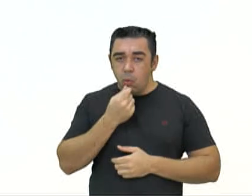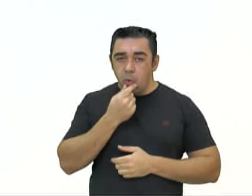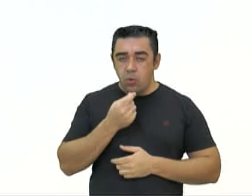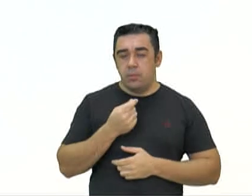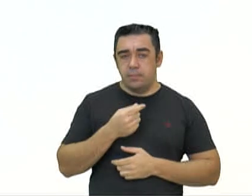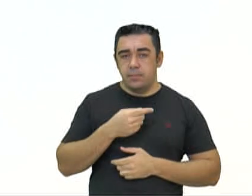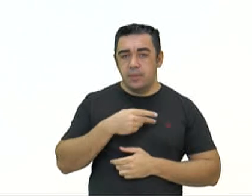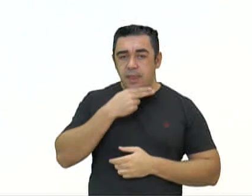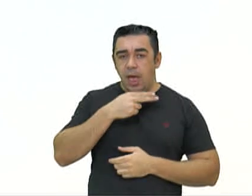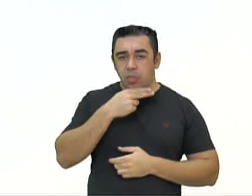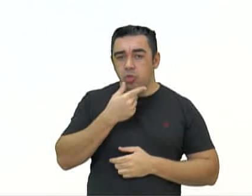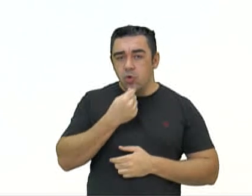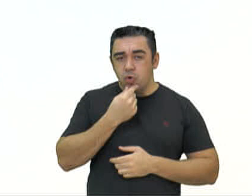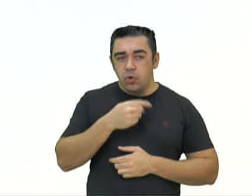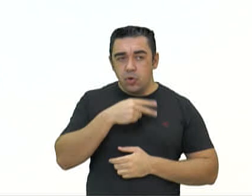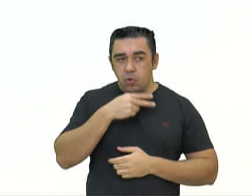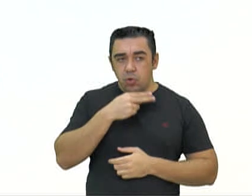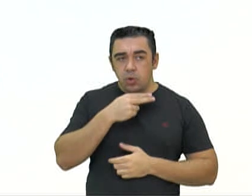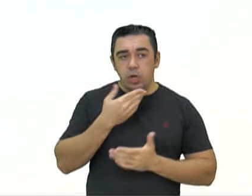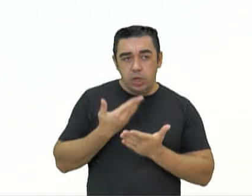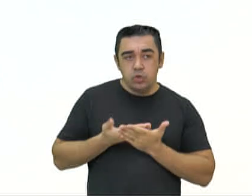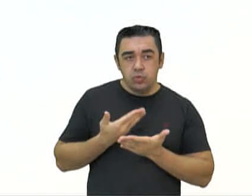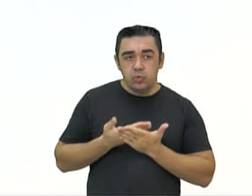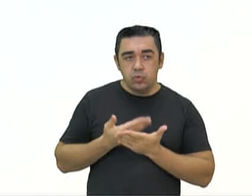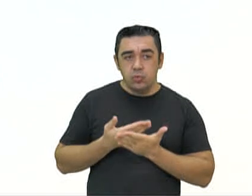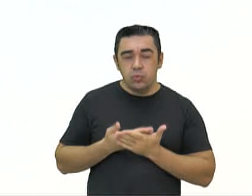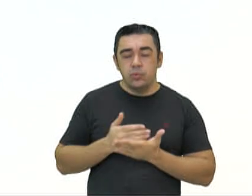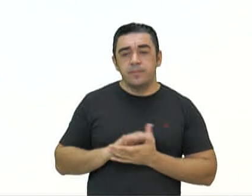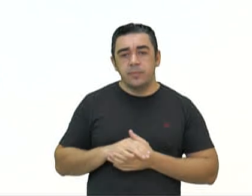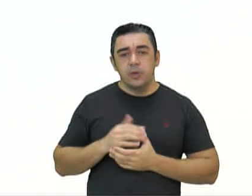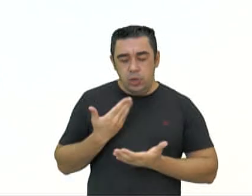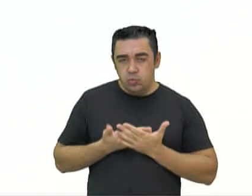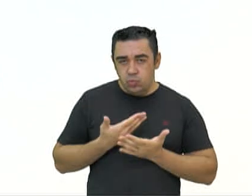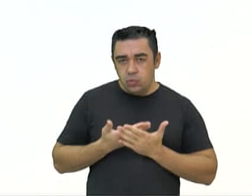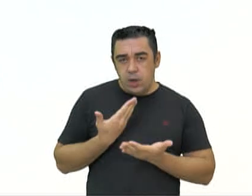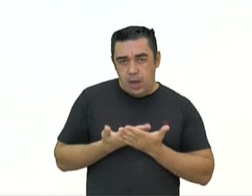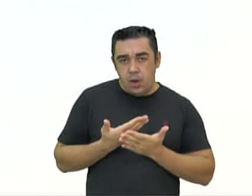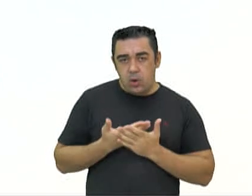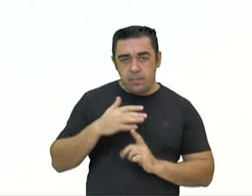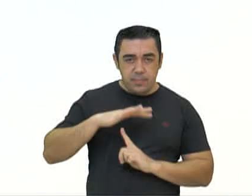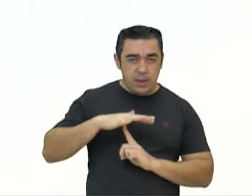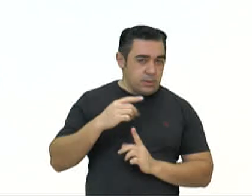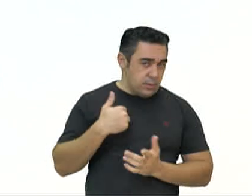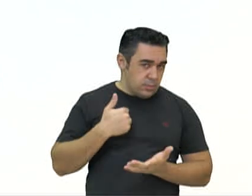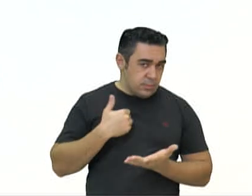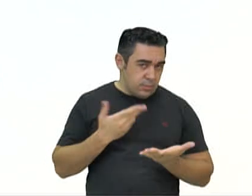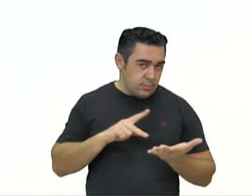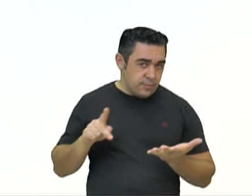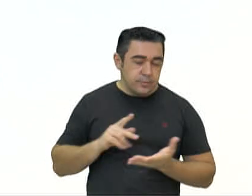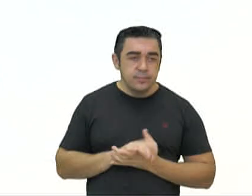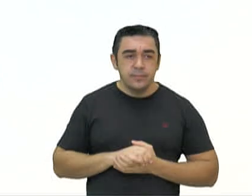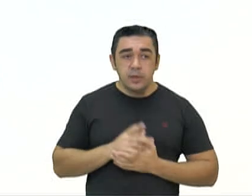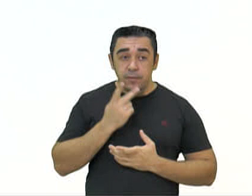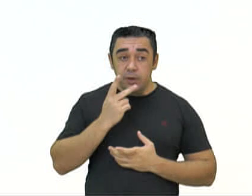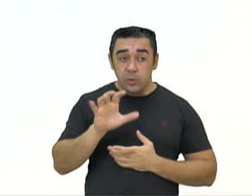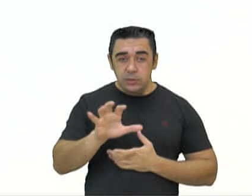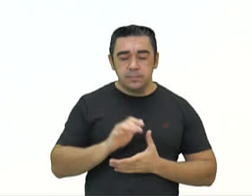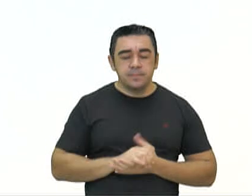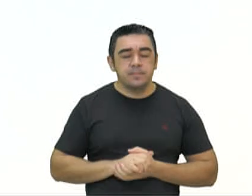vendo a brincadeira, né, e ele assistiu às aulas aqui do Aula Paraná, né, e comigo principalmente, fez as seguintes